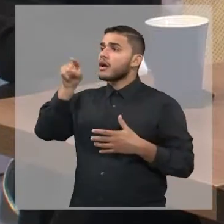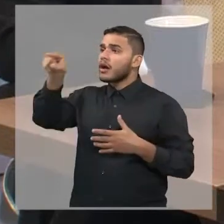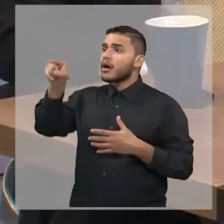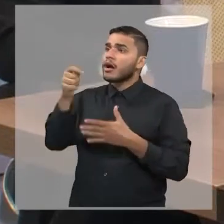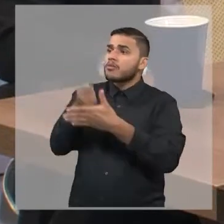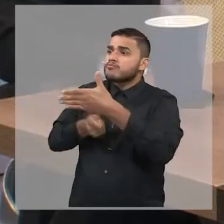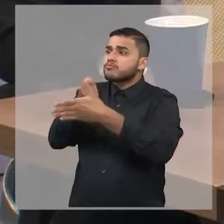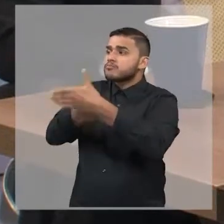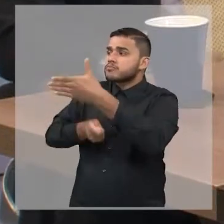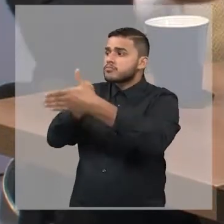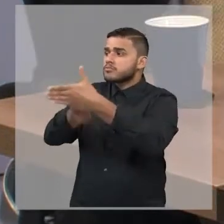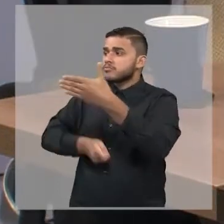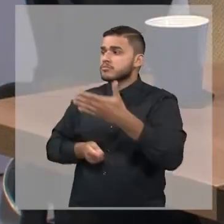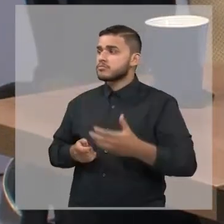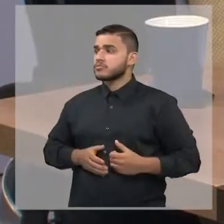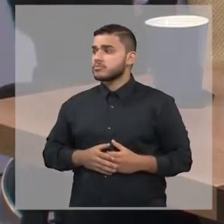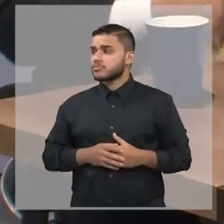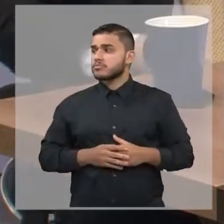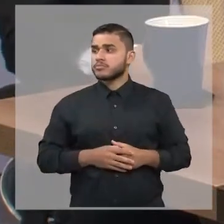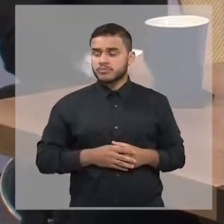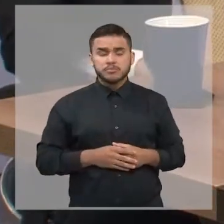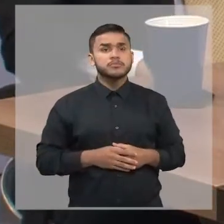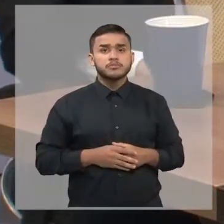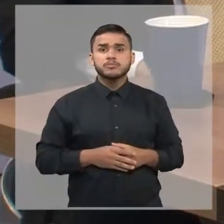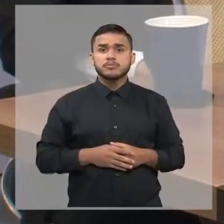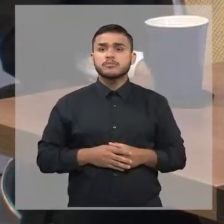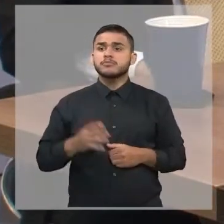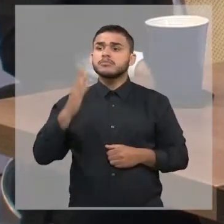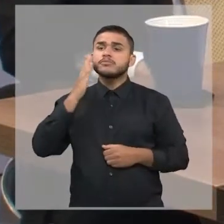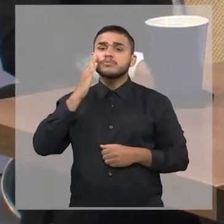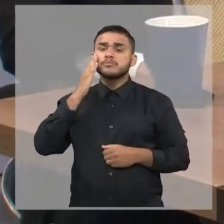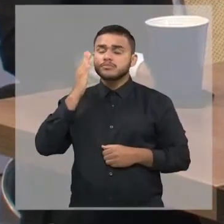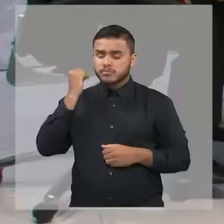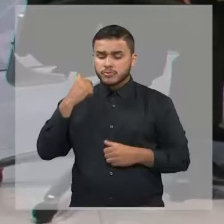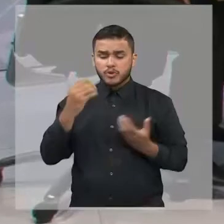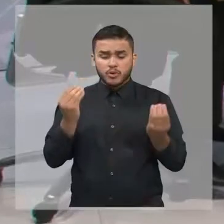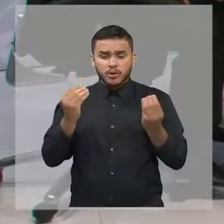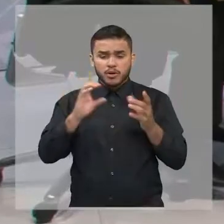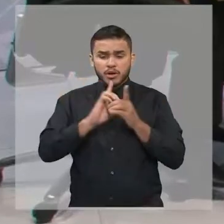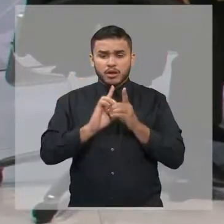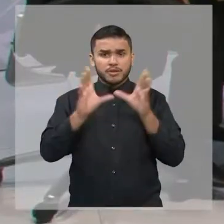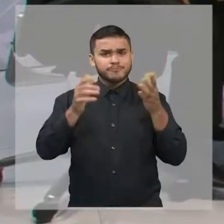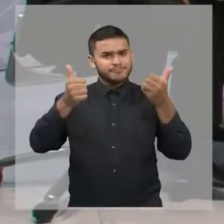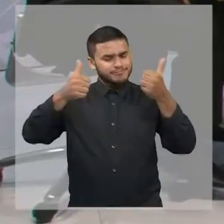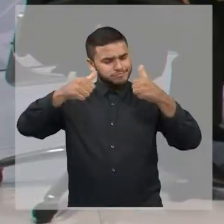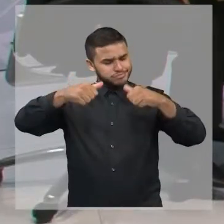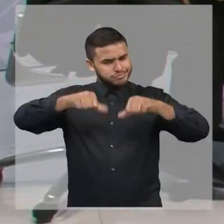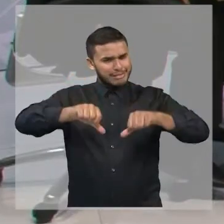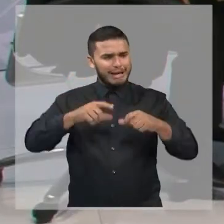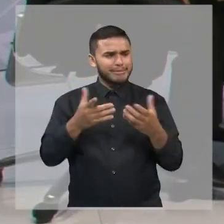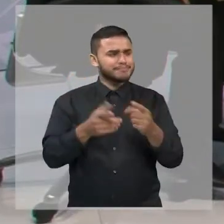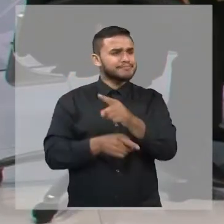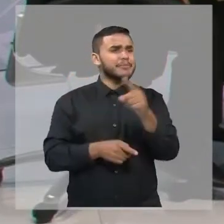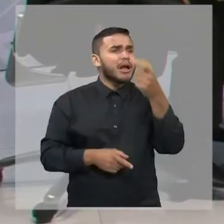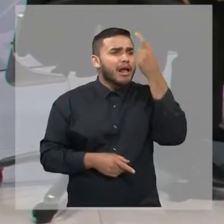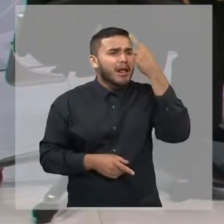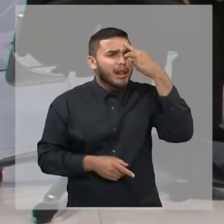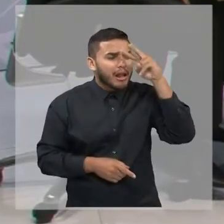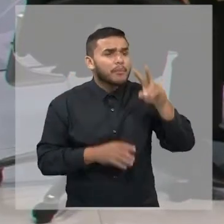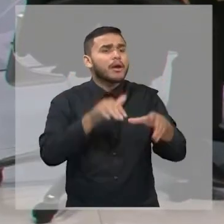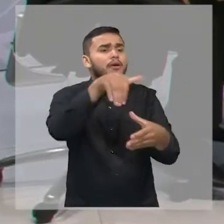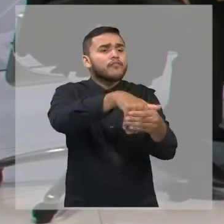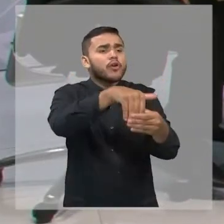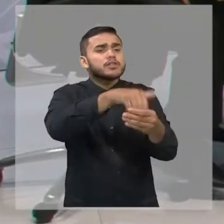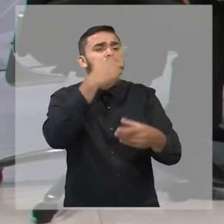votou. Não, mas esse é um problema. Ele pode exigir de qualquer da qualidade da nossa democracia. A qualidade é baixa. A qualidade o eleitor não